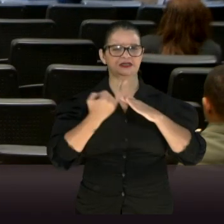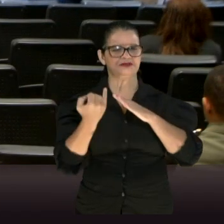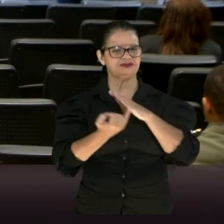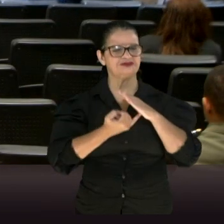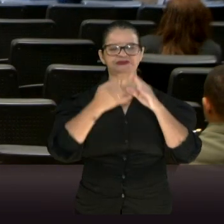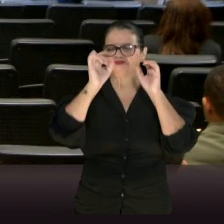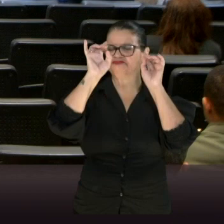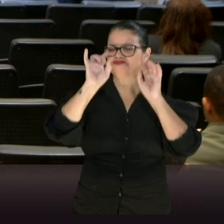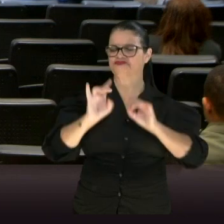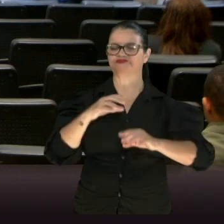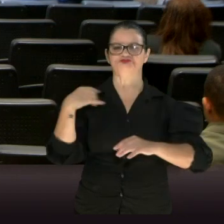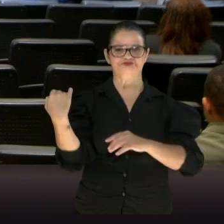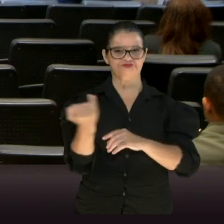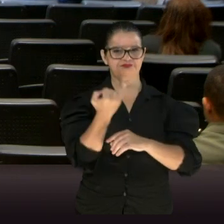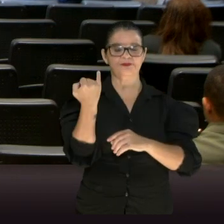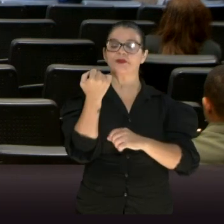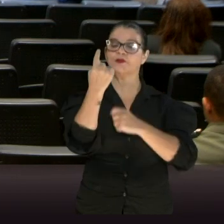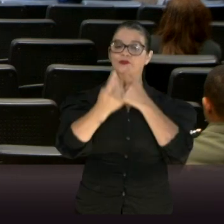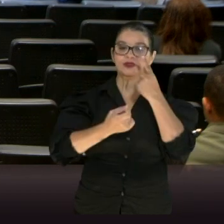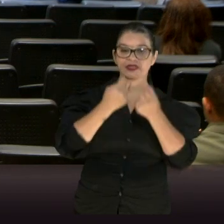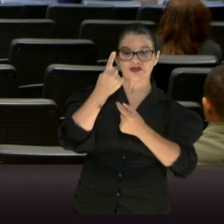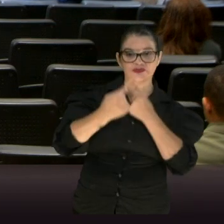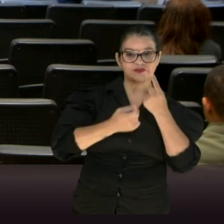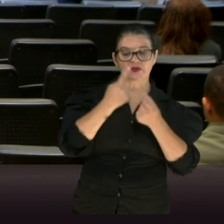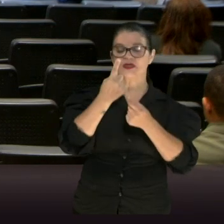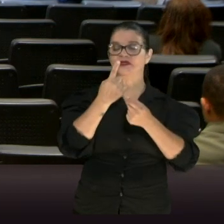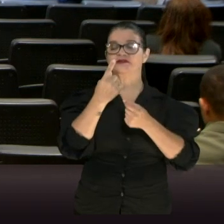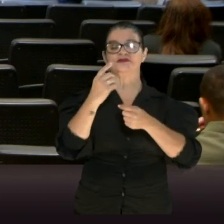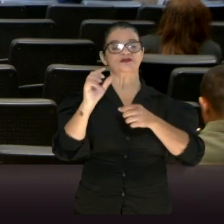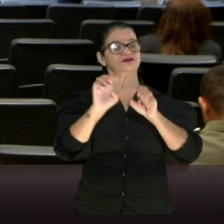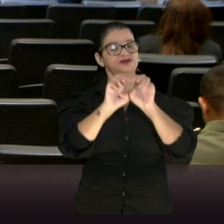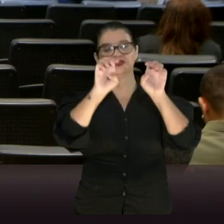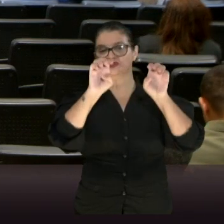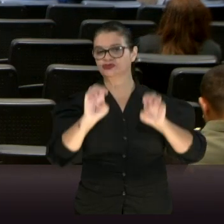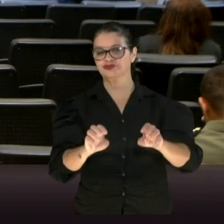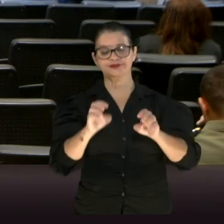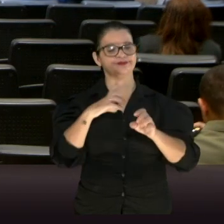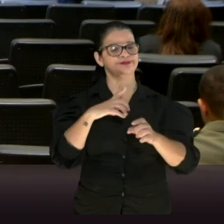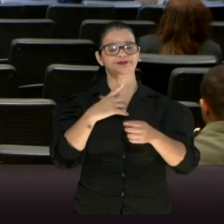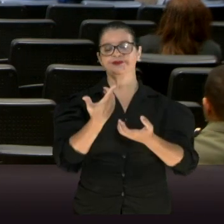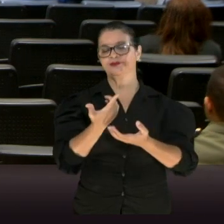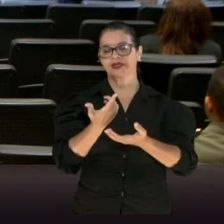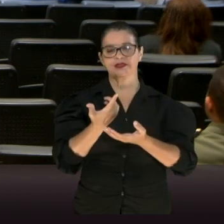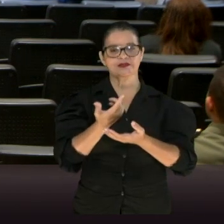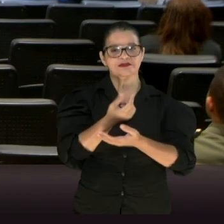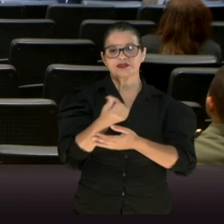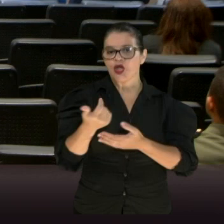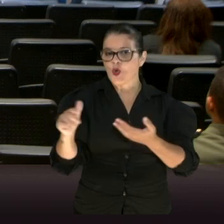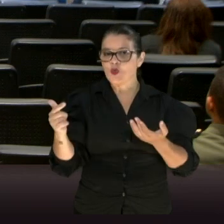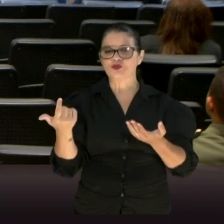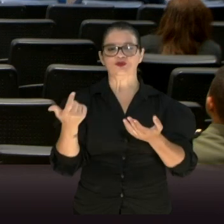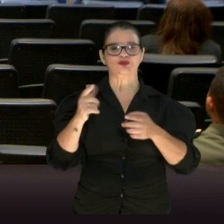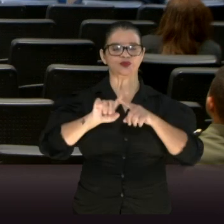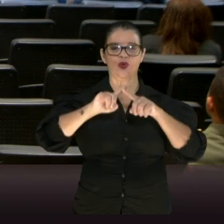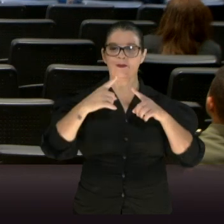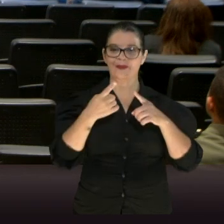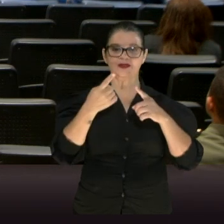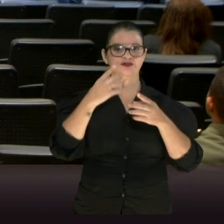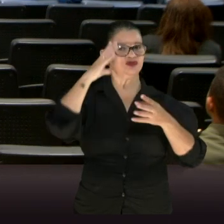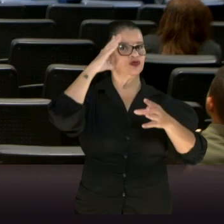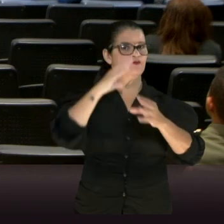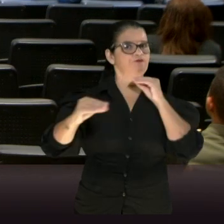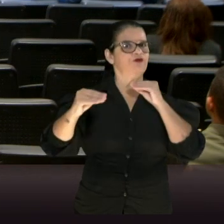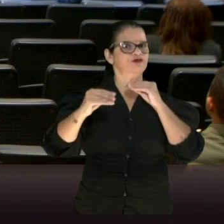que, muitas vezes, sem estrutura, sem condição, mas que não fogem dessa